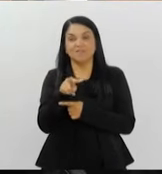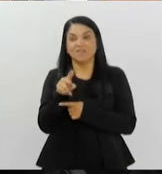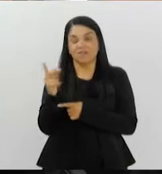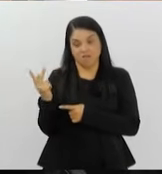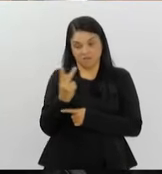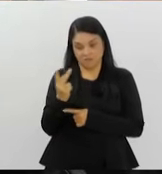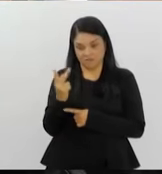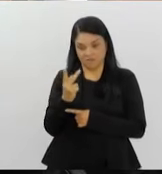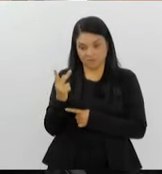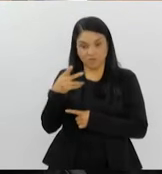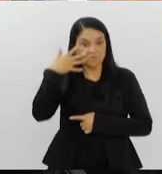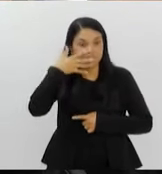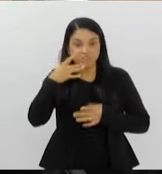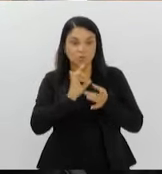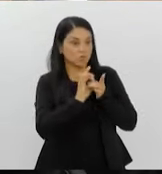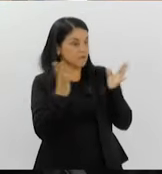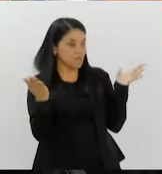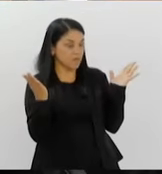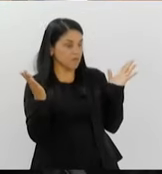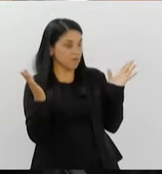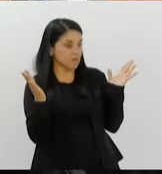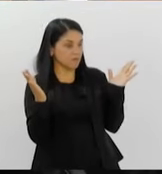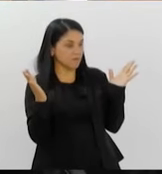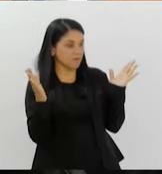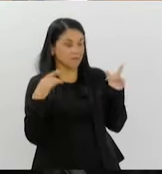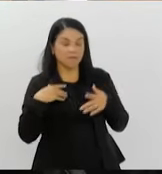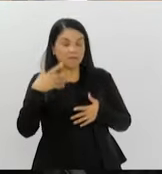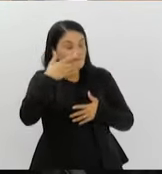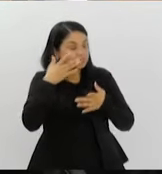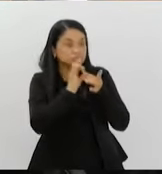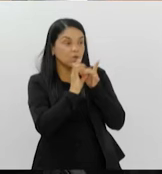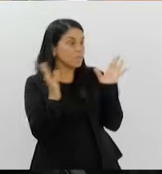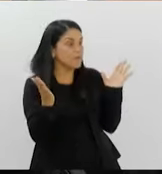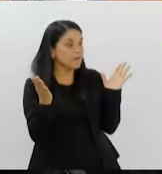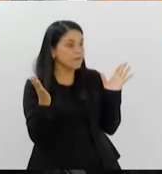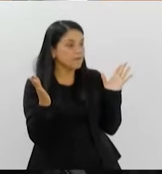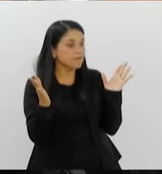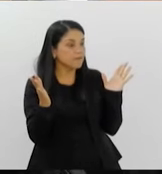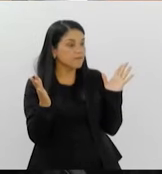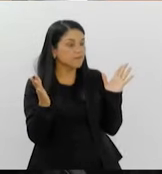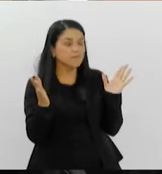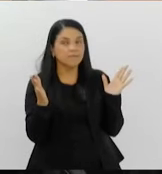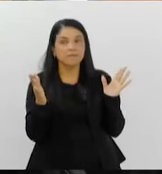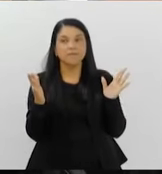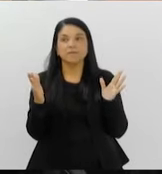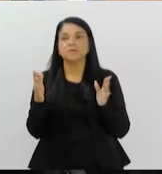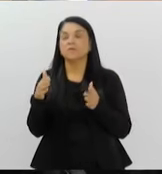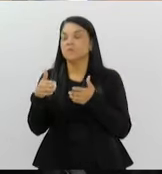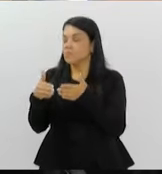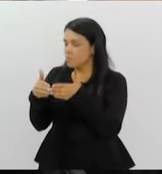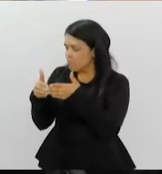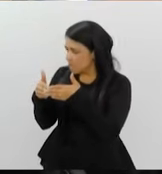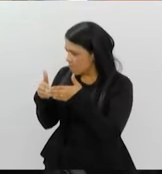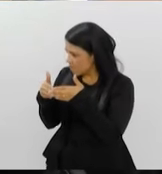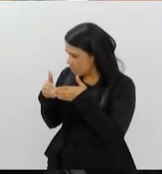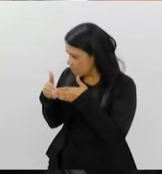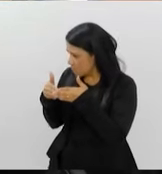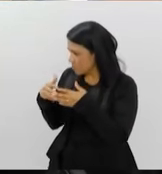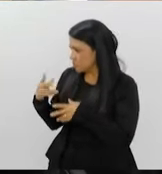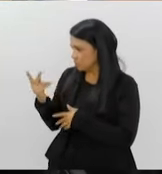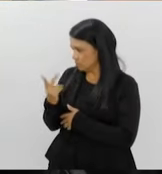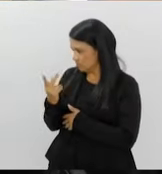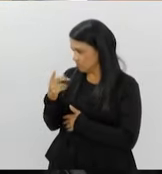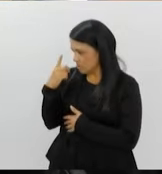parte não lhe foi dada ainda. A parte não lhe foi dada ainda. A parte não lhe foi dada. Por gentileza, deputados.